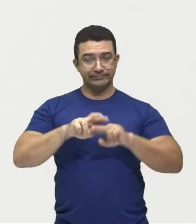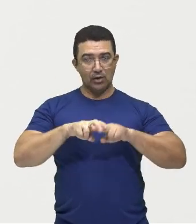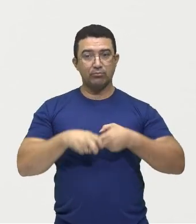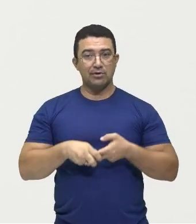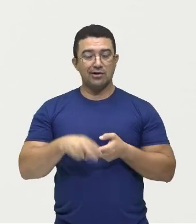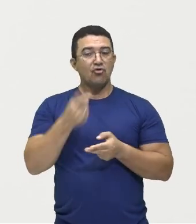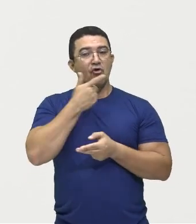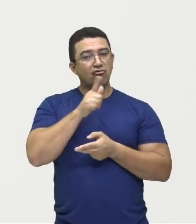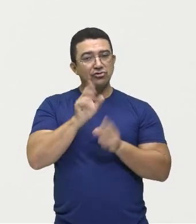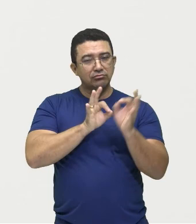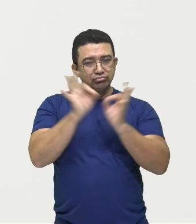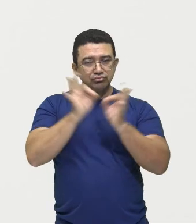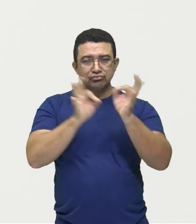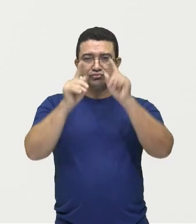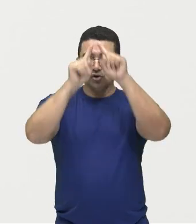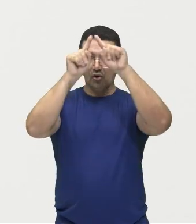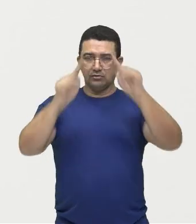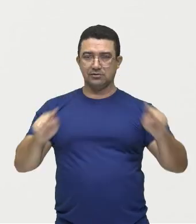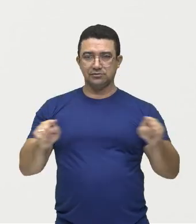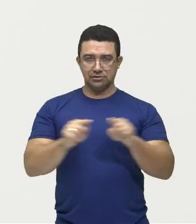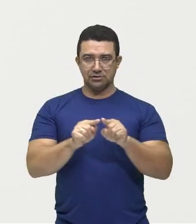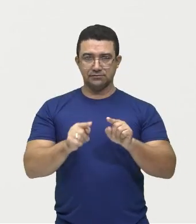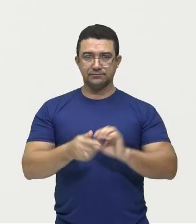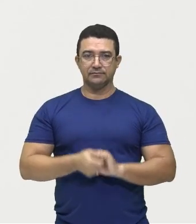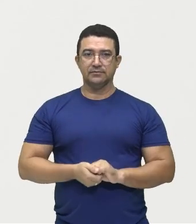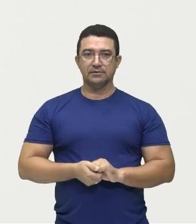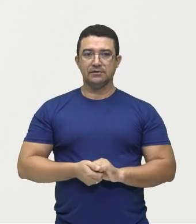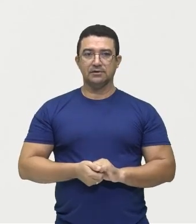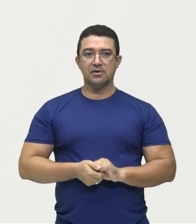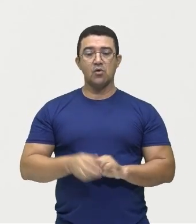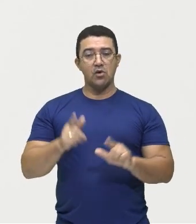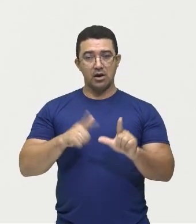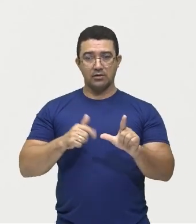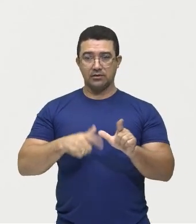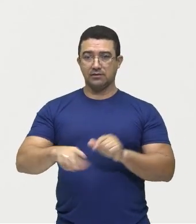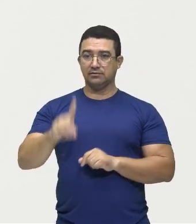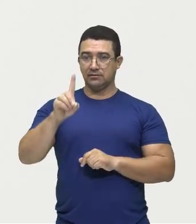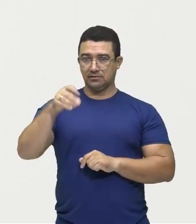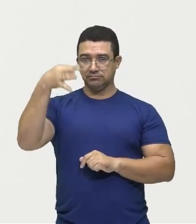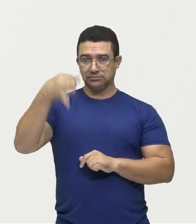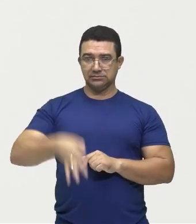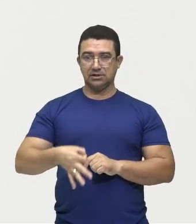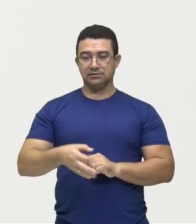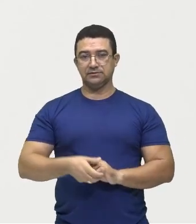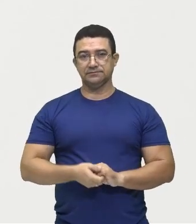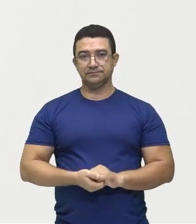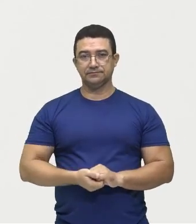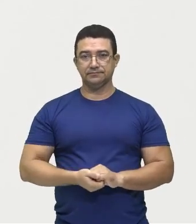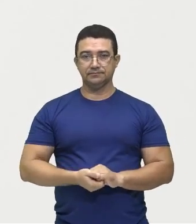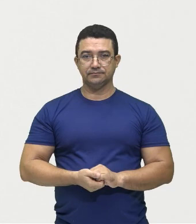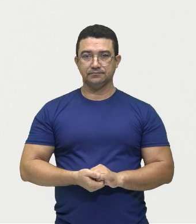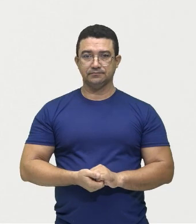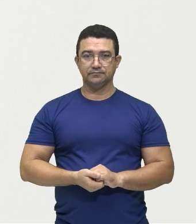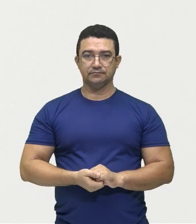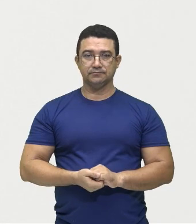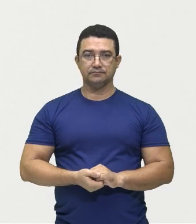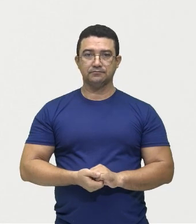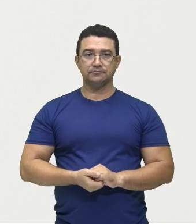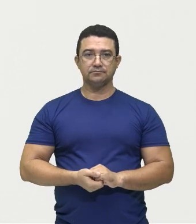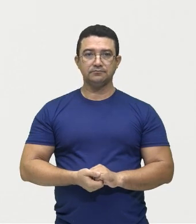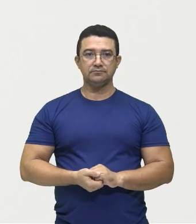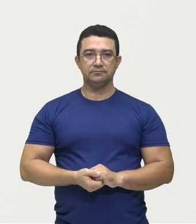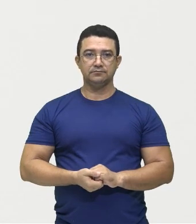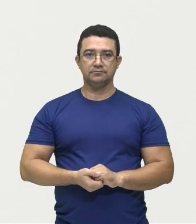não consigo construir um triângulo, portanto, letra D é o gabarito aí da questão de número 28.